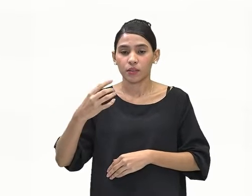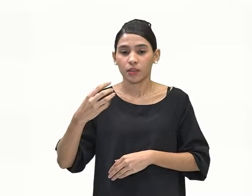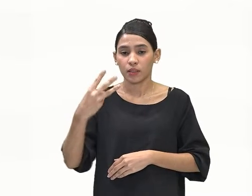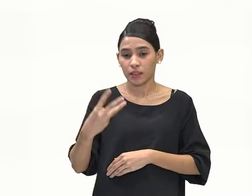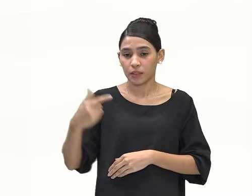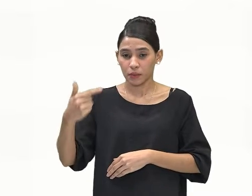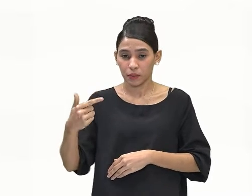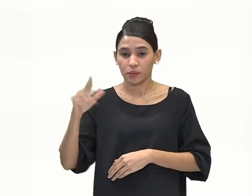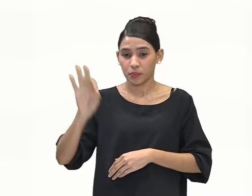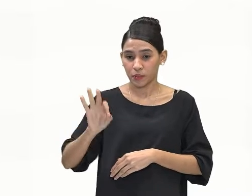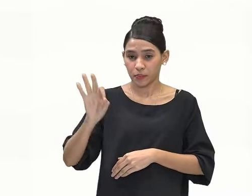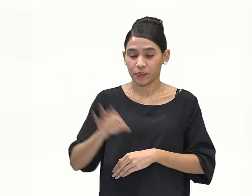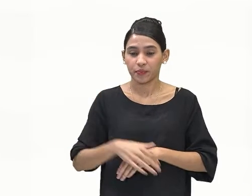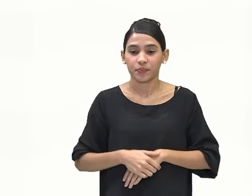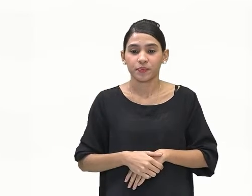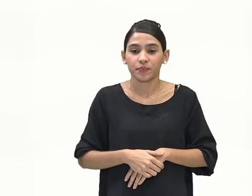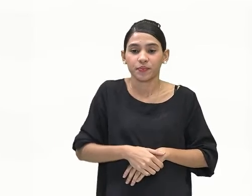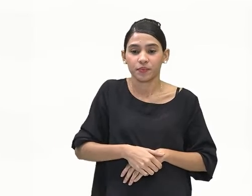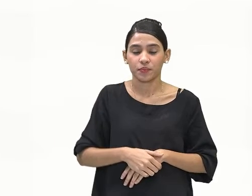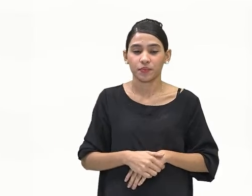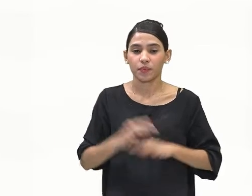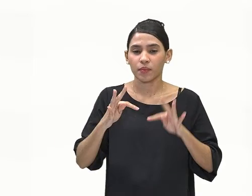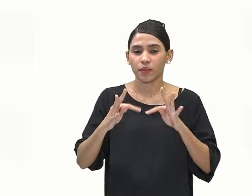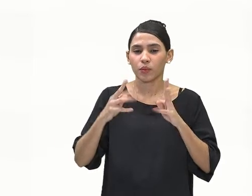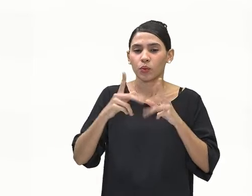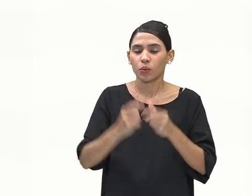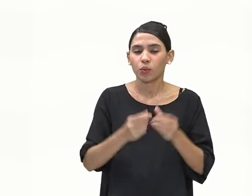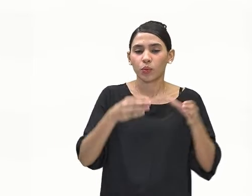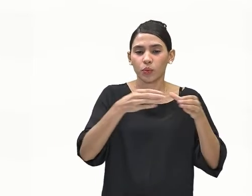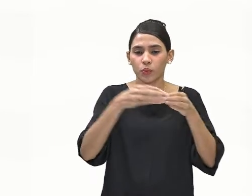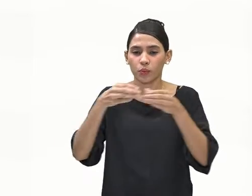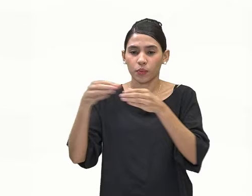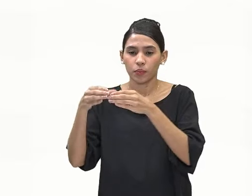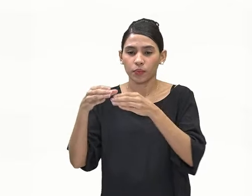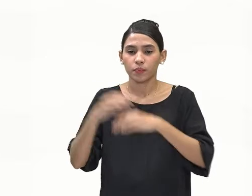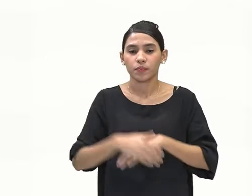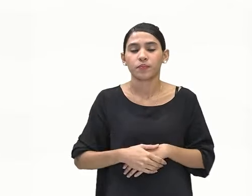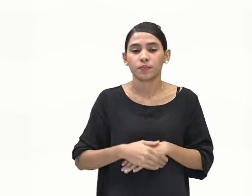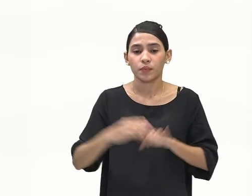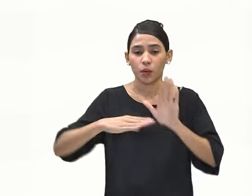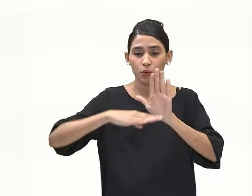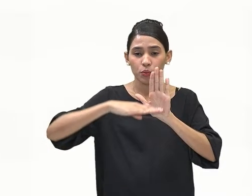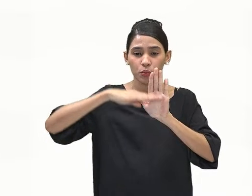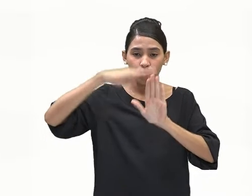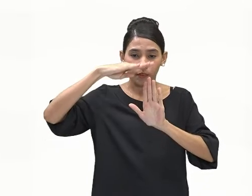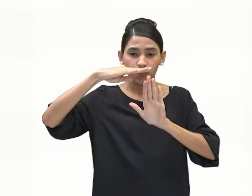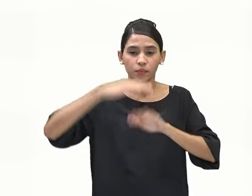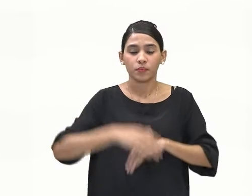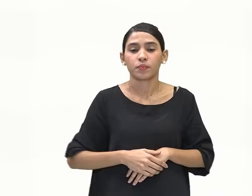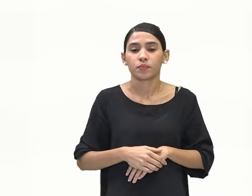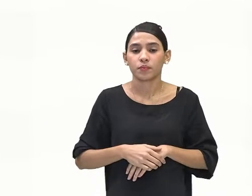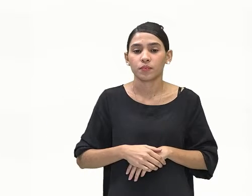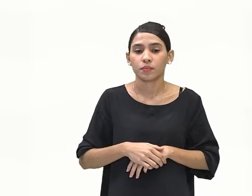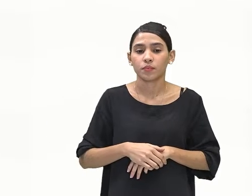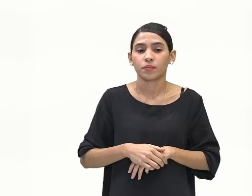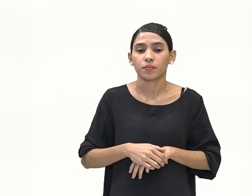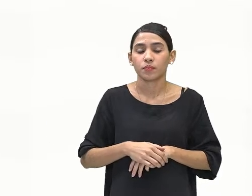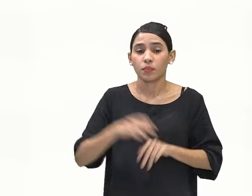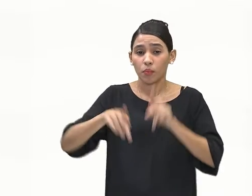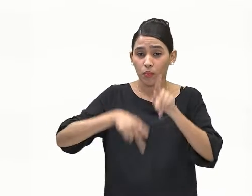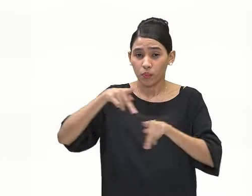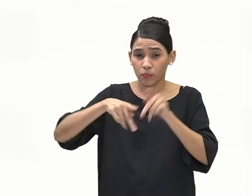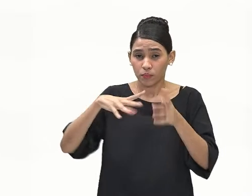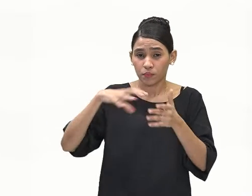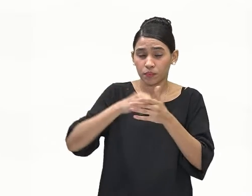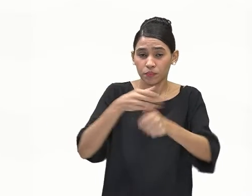0,32%. Então a gente tem todas as outras categorias subindo e a população considerada